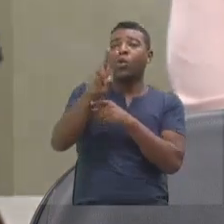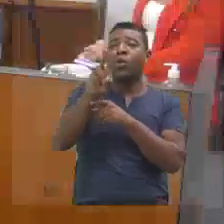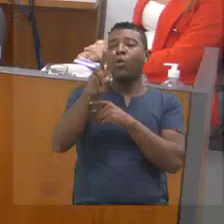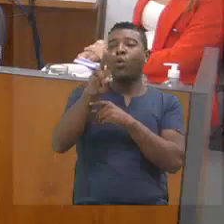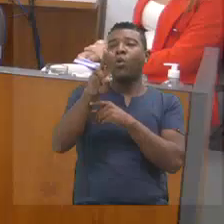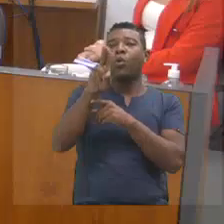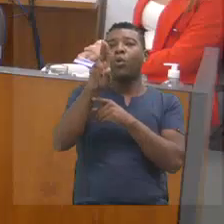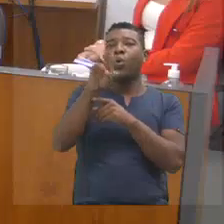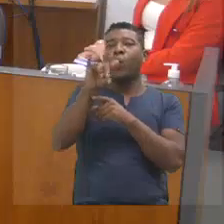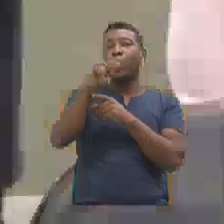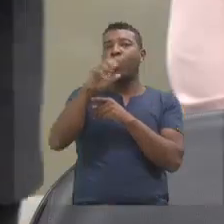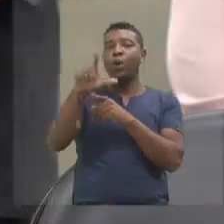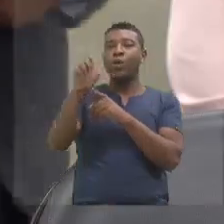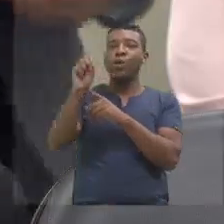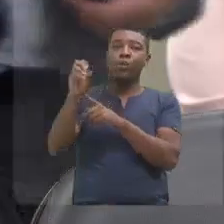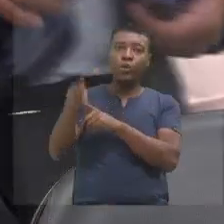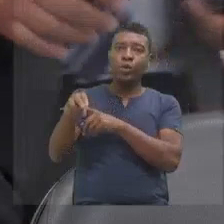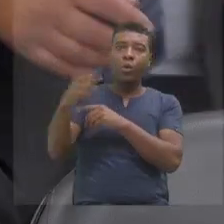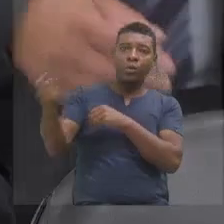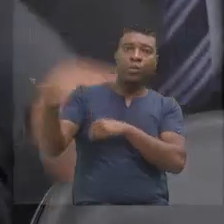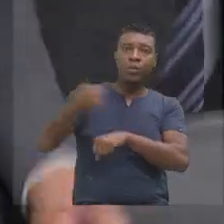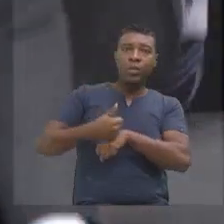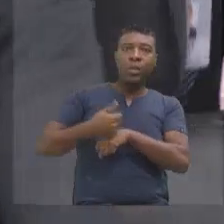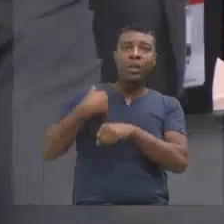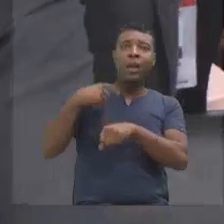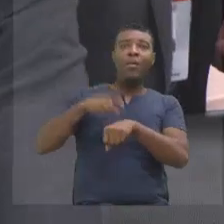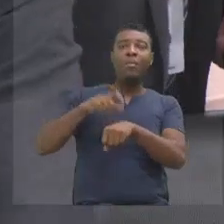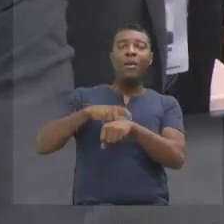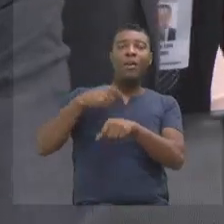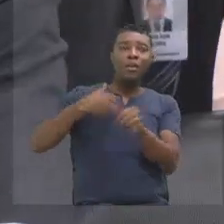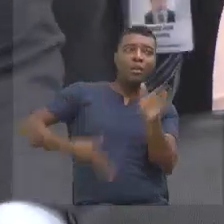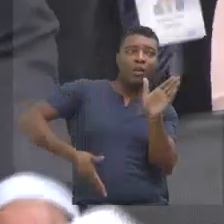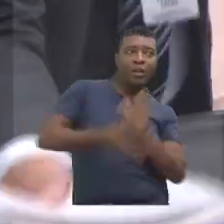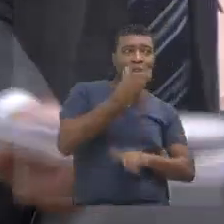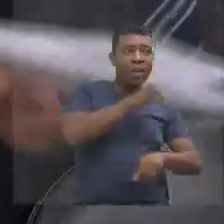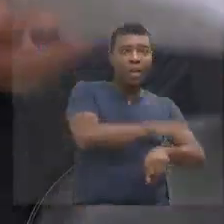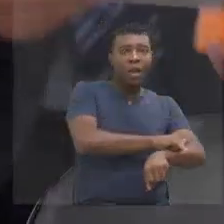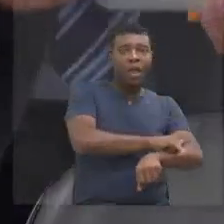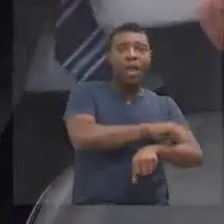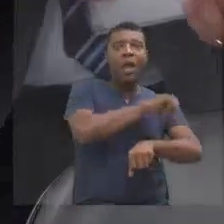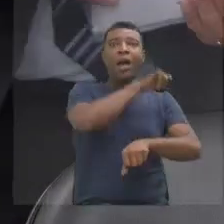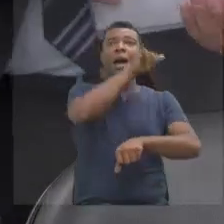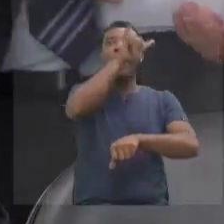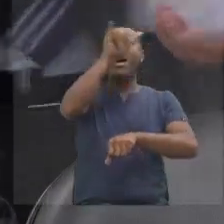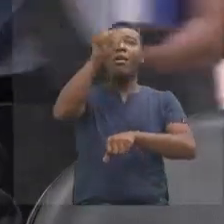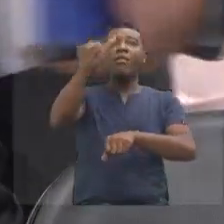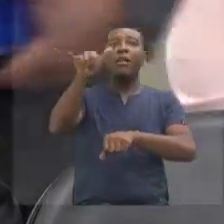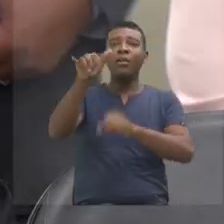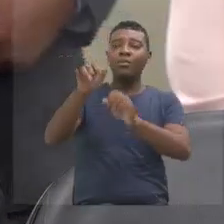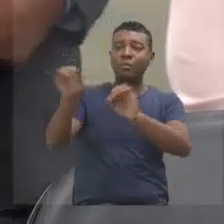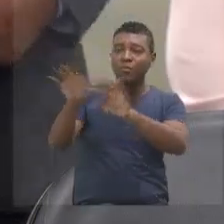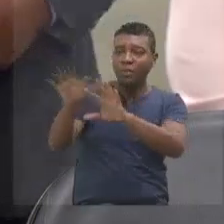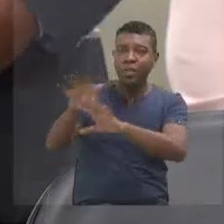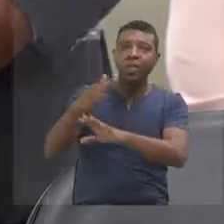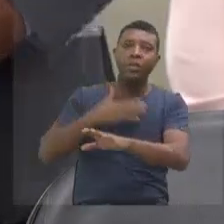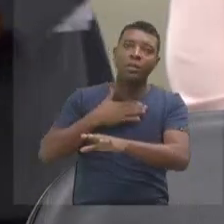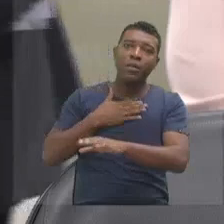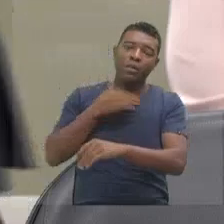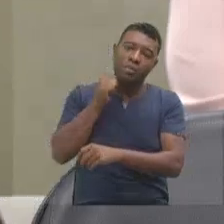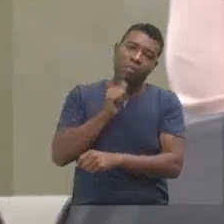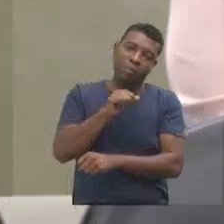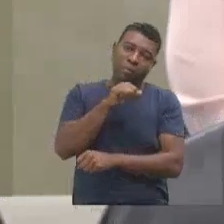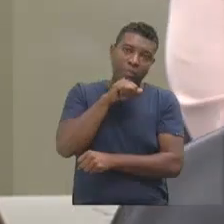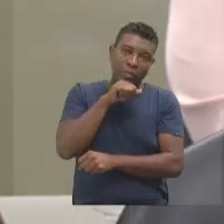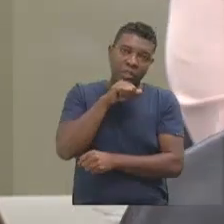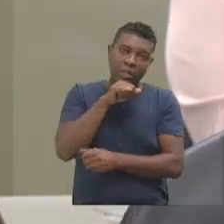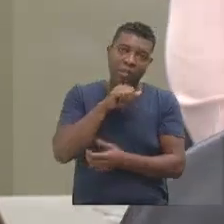que tá na minha hora para poder pegar o avião e dar meu último adeus para a minha mãe